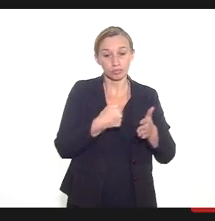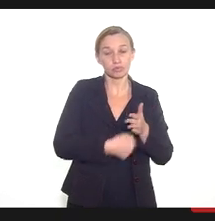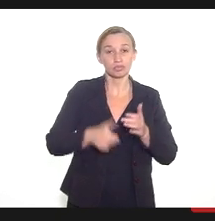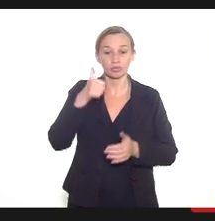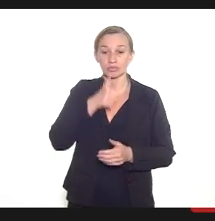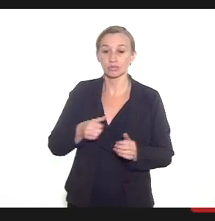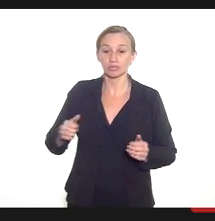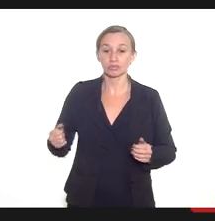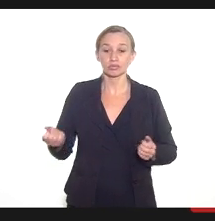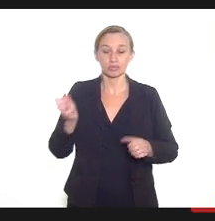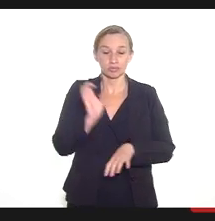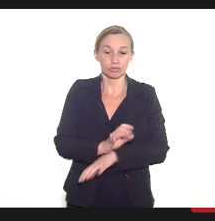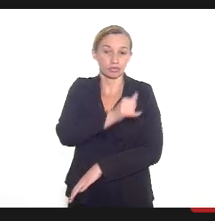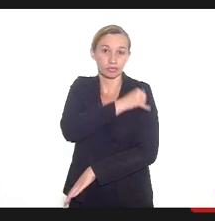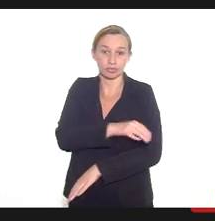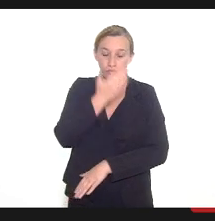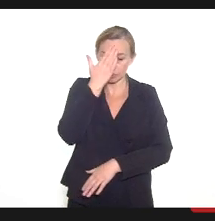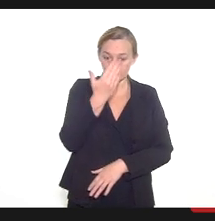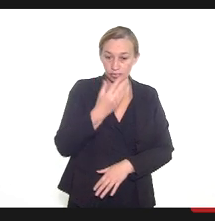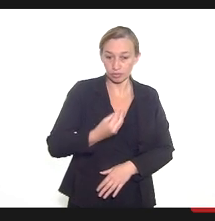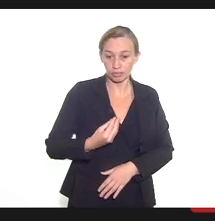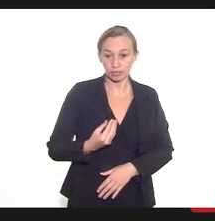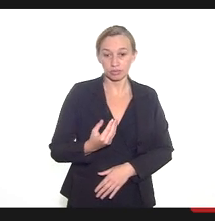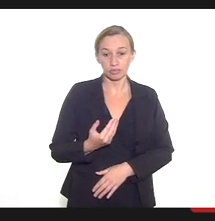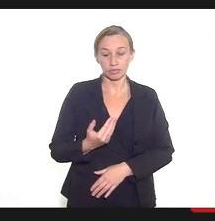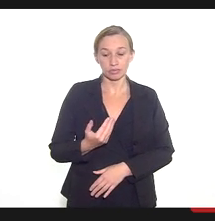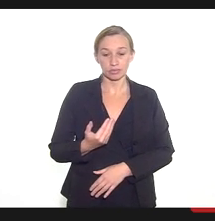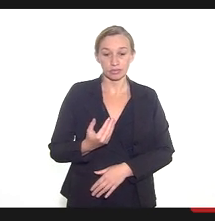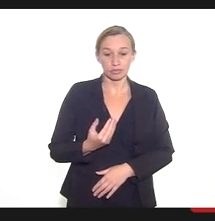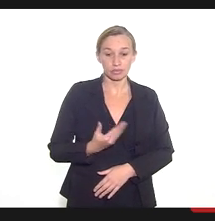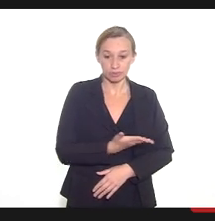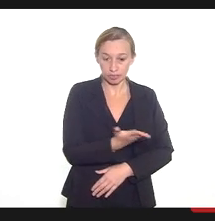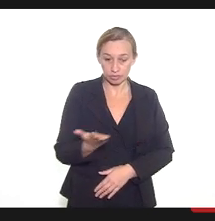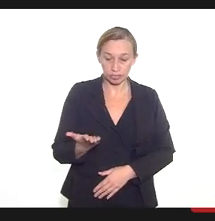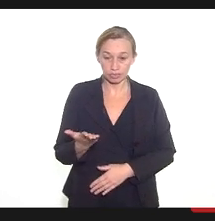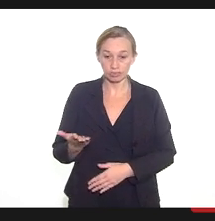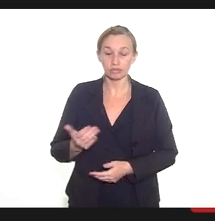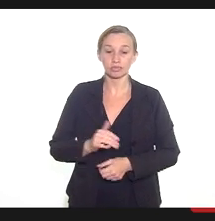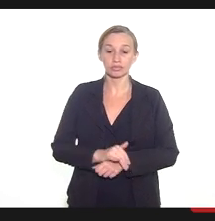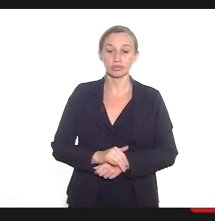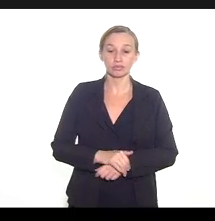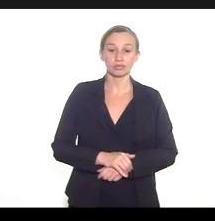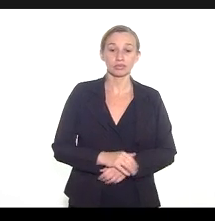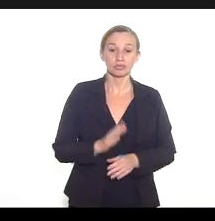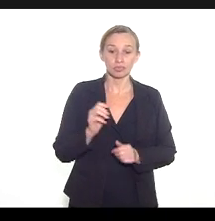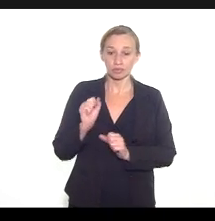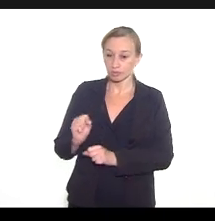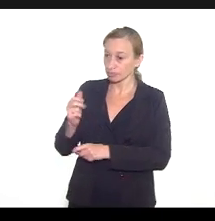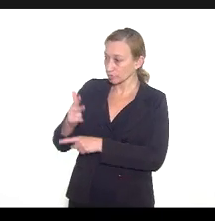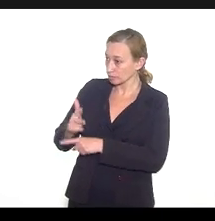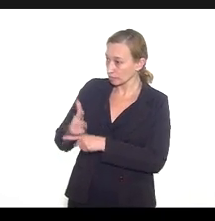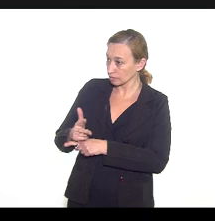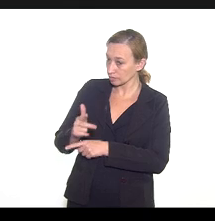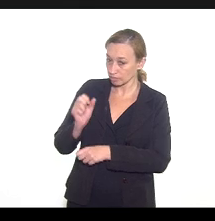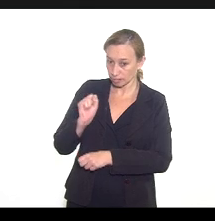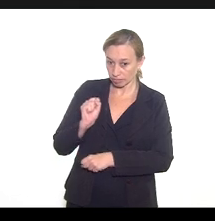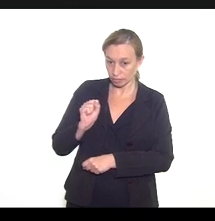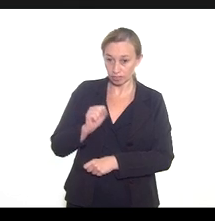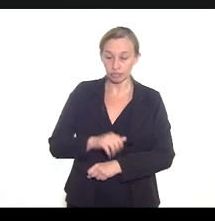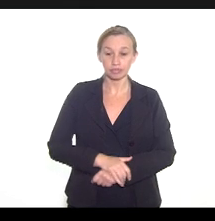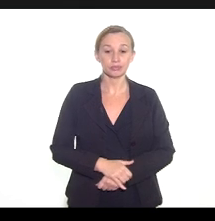Janeiro. Então, eu agradeço a presença de todos. E, Cati, podemos passar o vídeo?